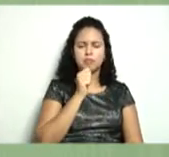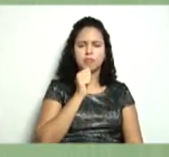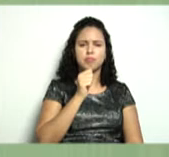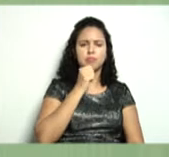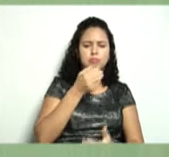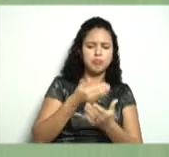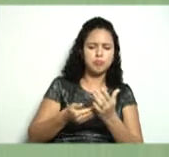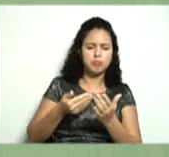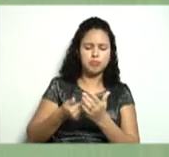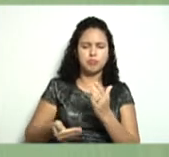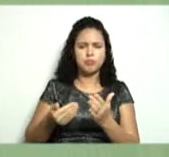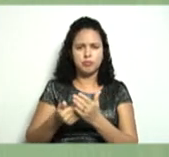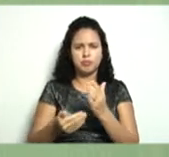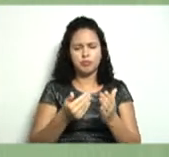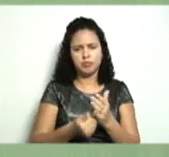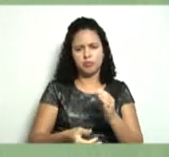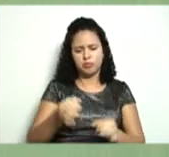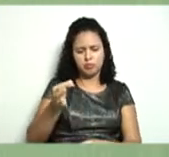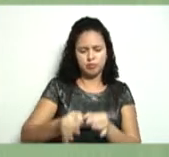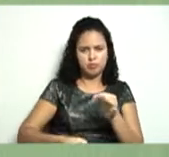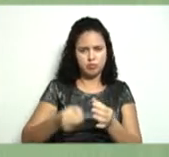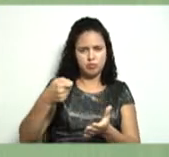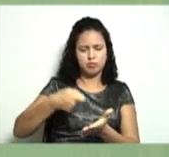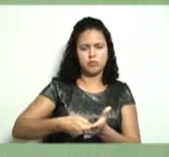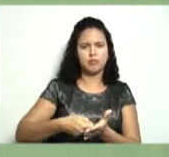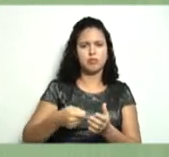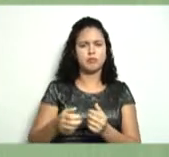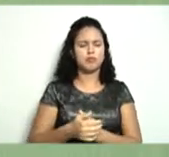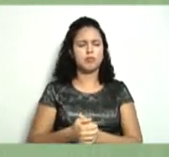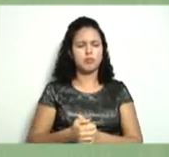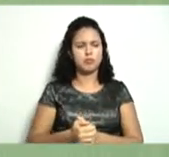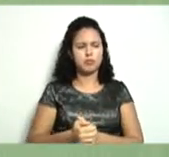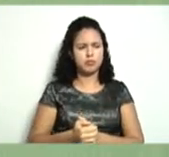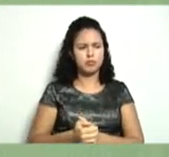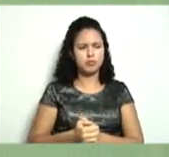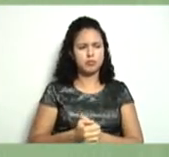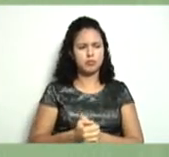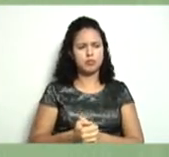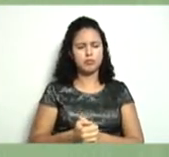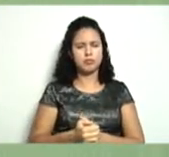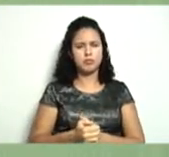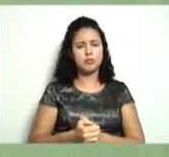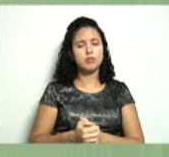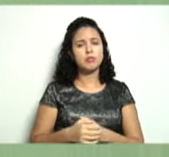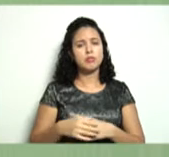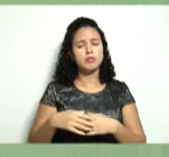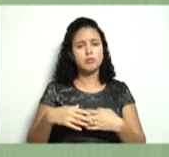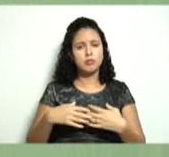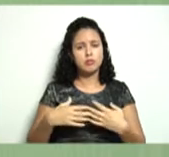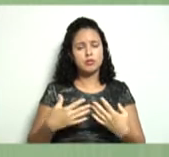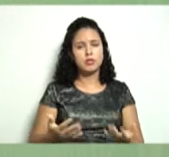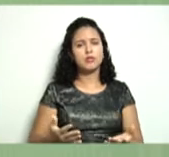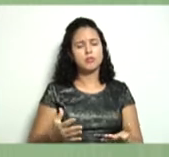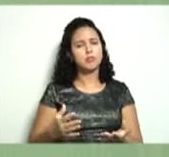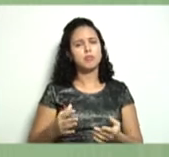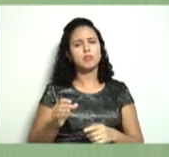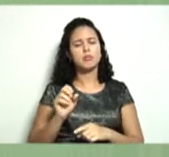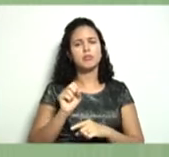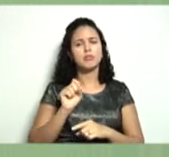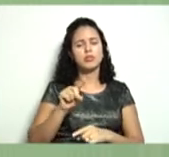das sanções penais cabíveis. Vejam, pessoal, que esse tipo de vedação, ele visa